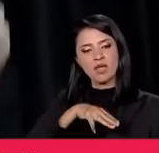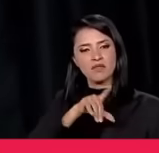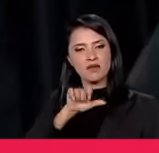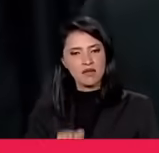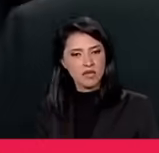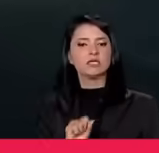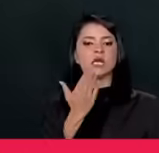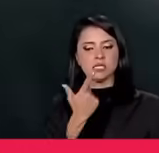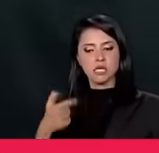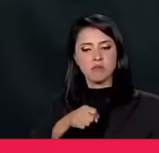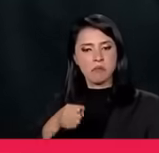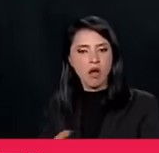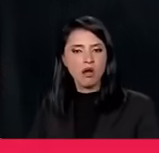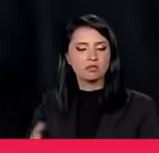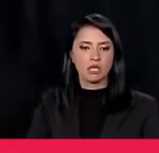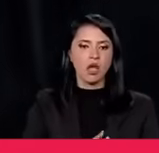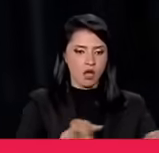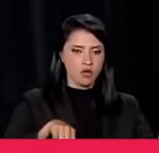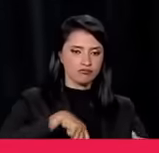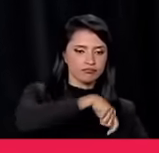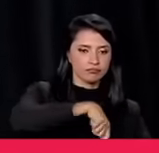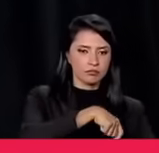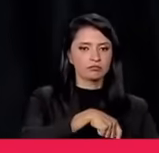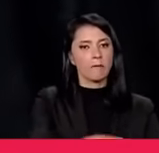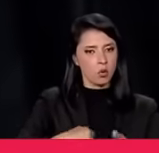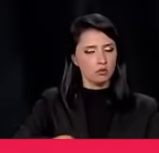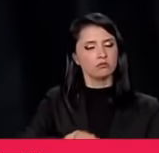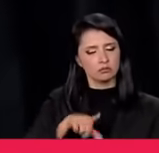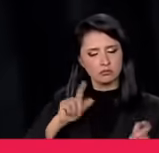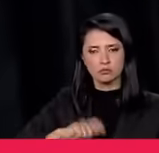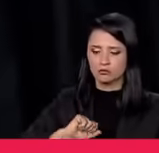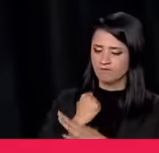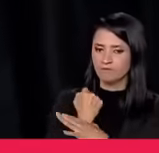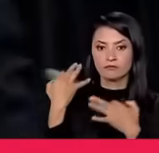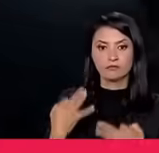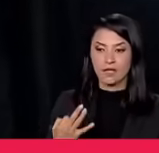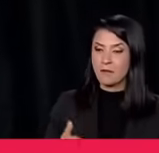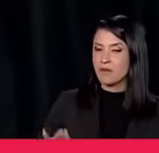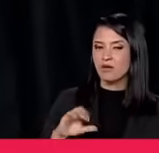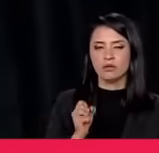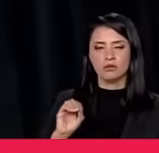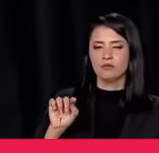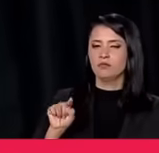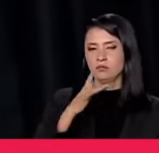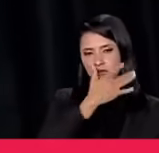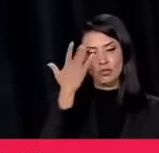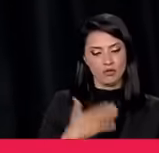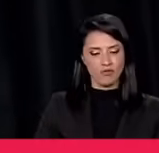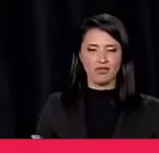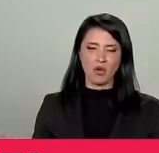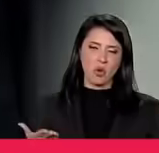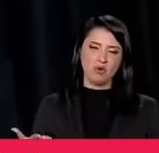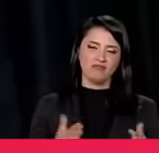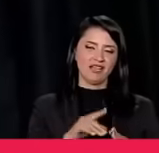distribuição das cestas básicas, com o apoio às cozinhas solidárias, para que nós possamos garantir a dignidade de mais de 80 mil pessoas que nesse momento estão